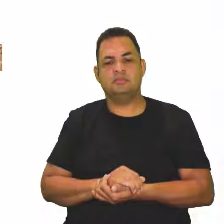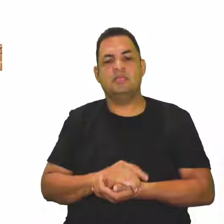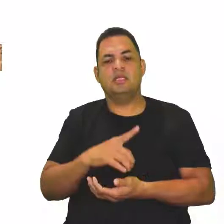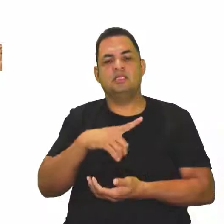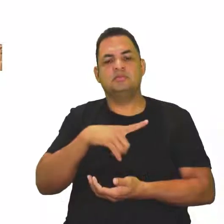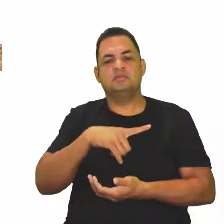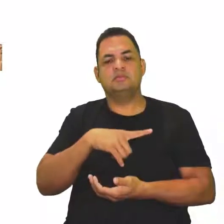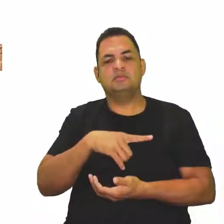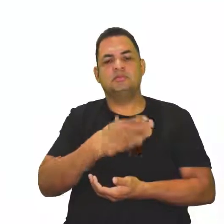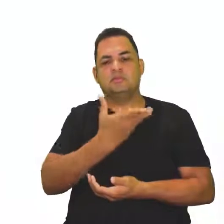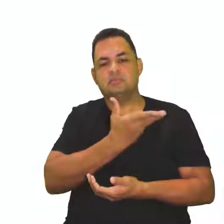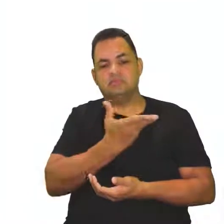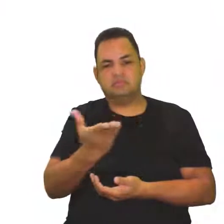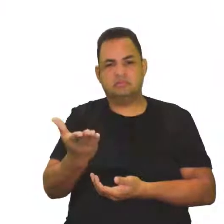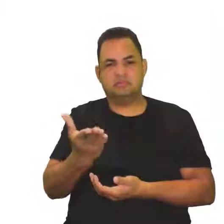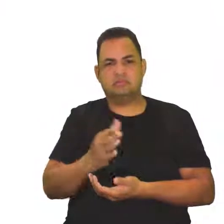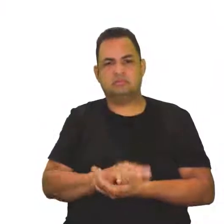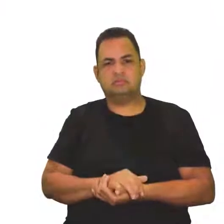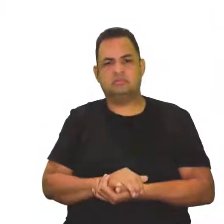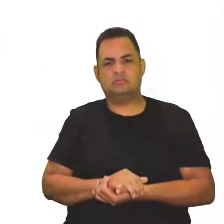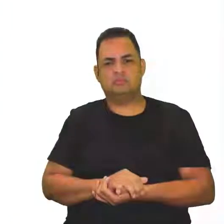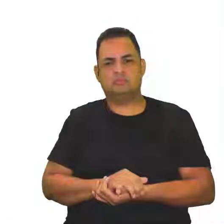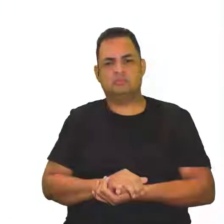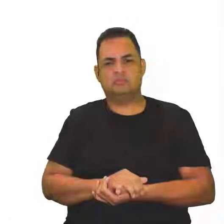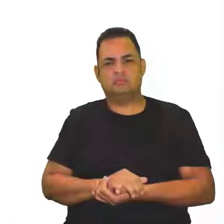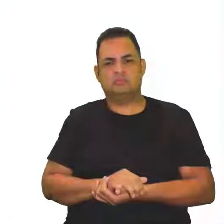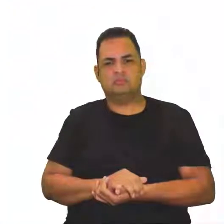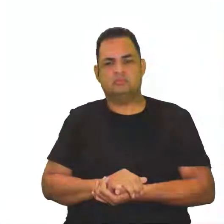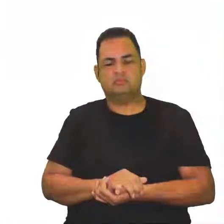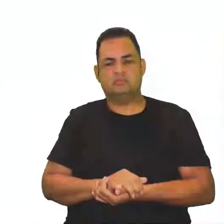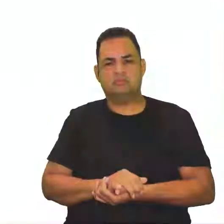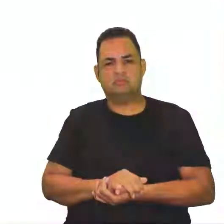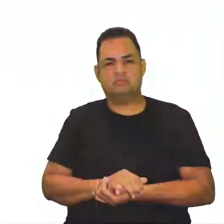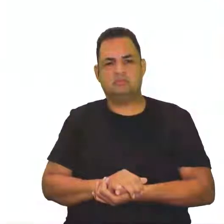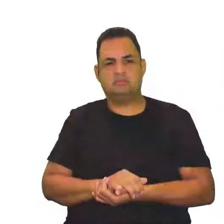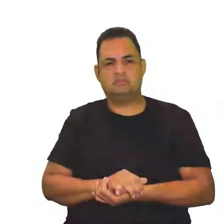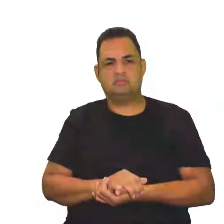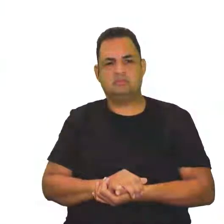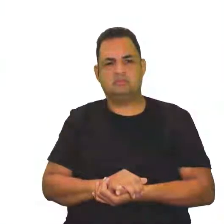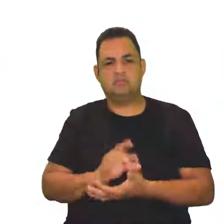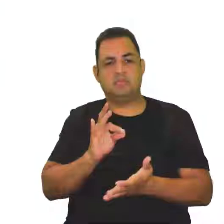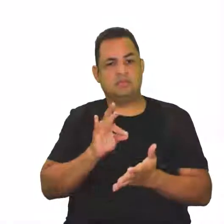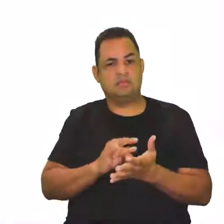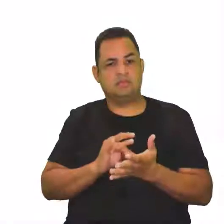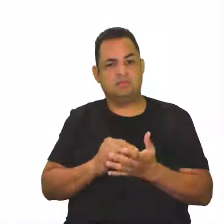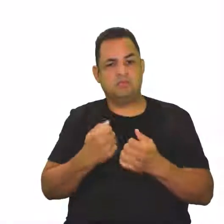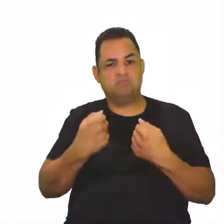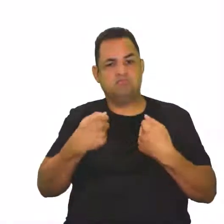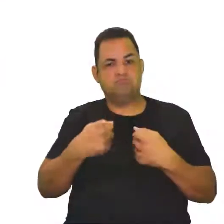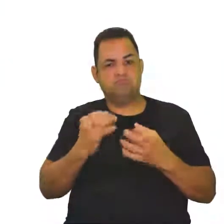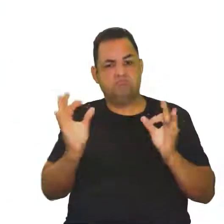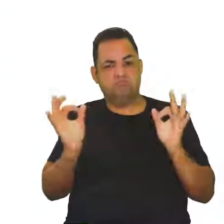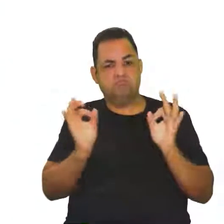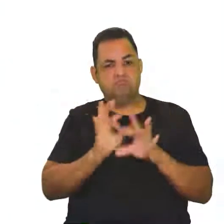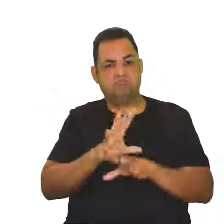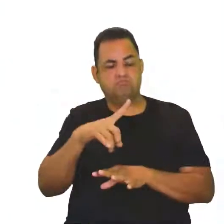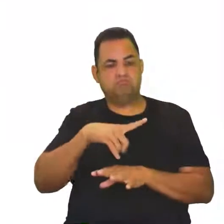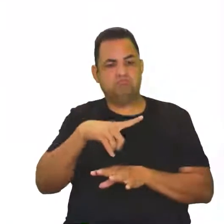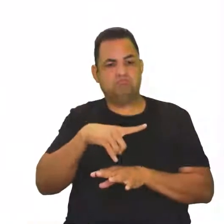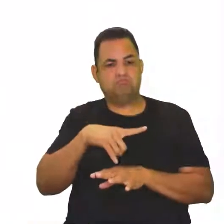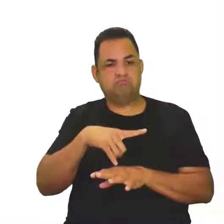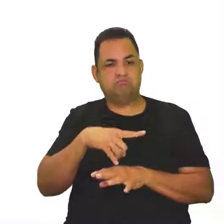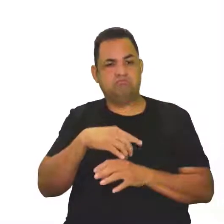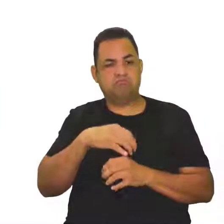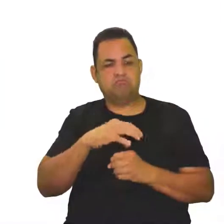né? Superfície, aí você já vai ver. Esse fato nos permite concluir que existe